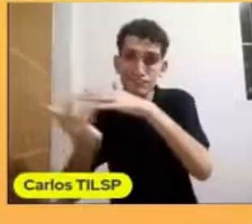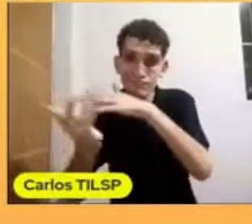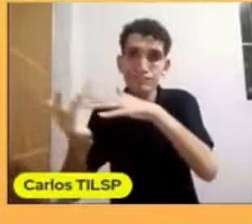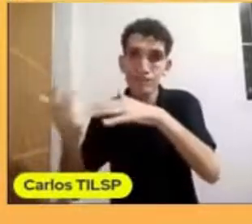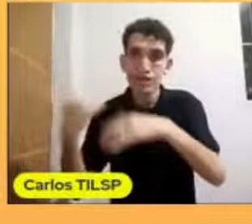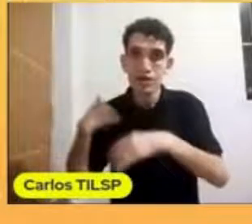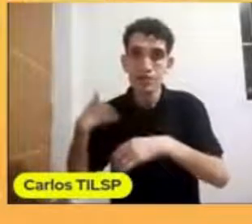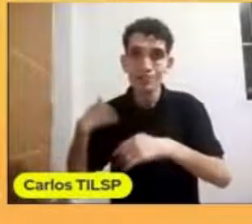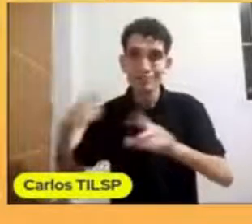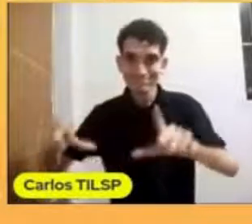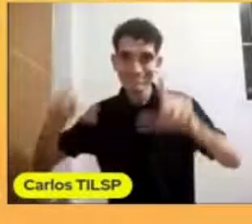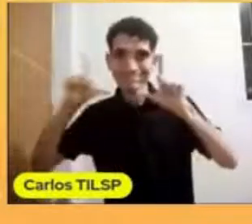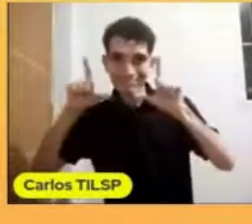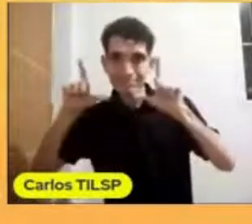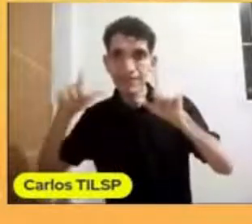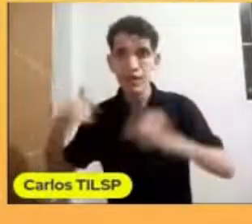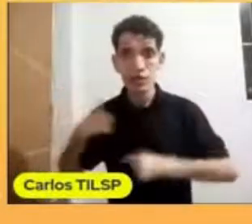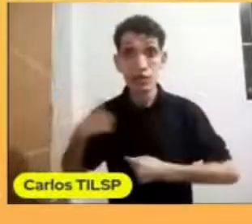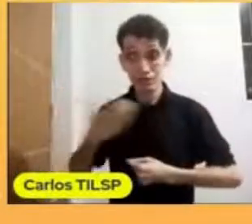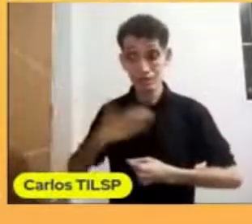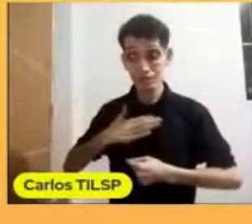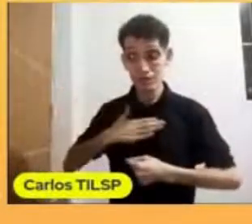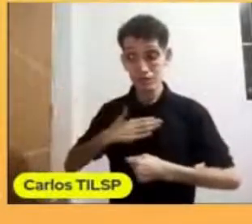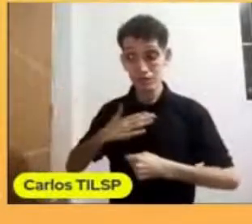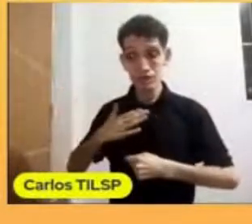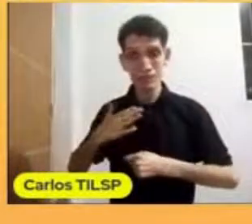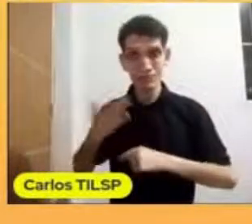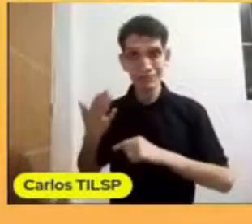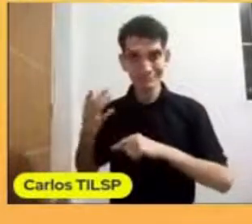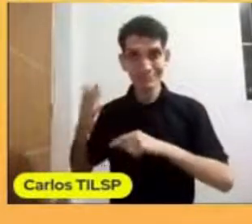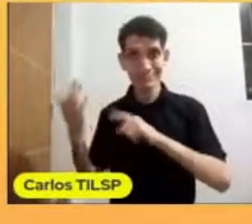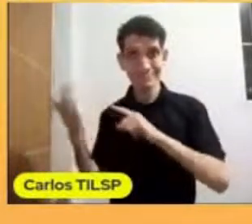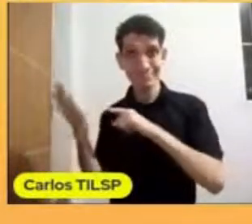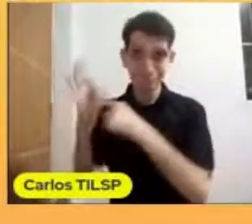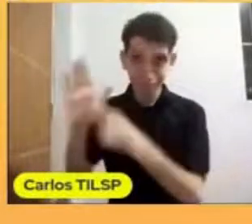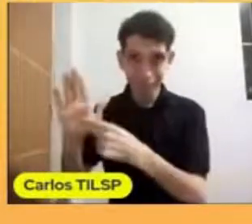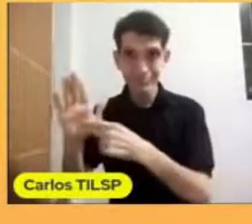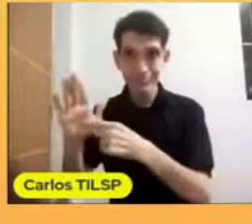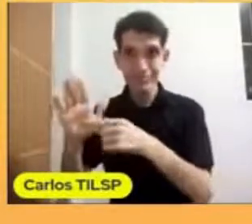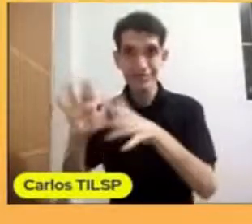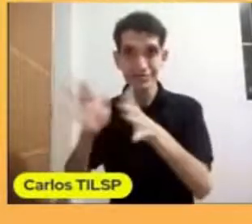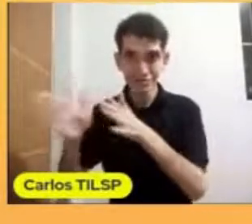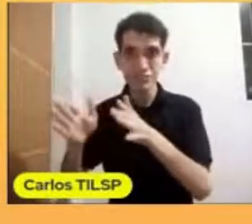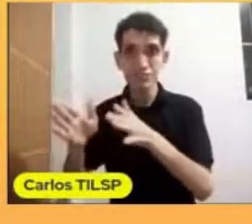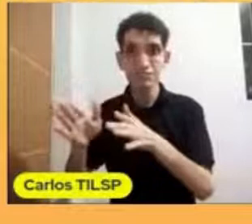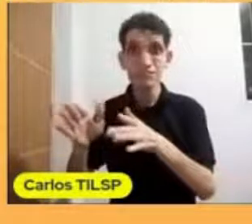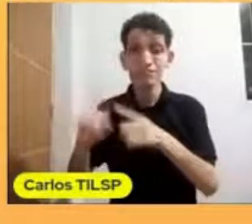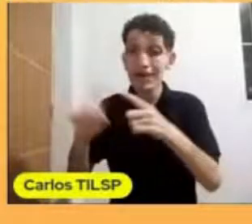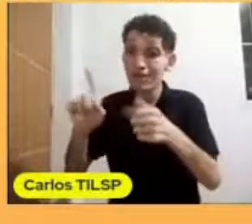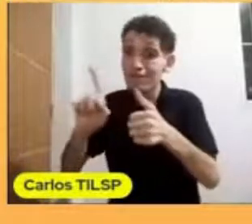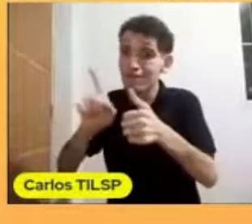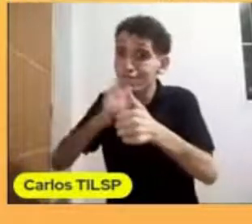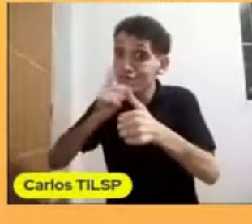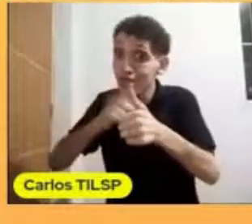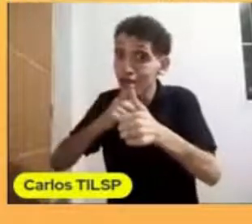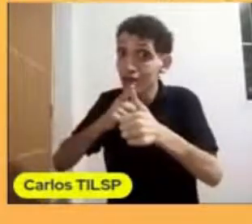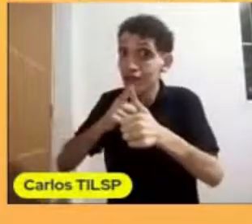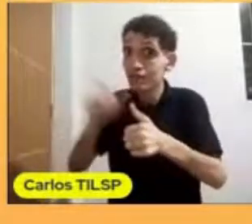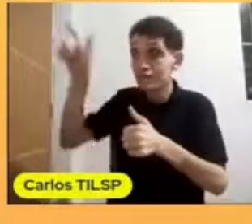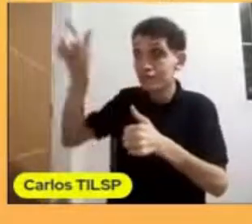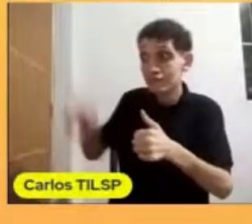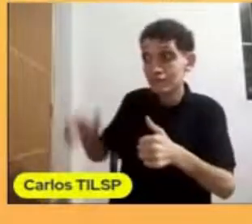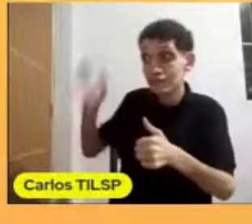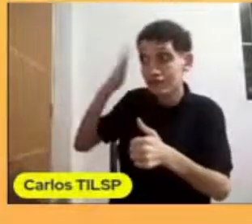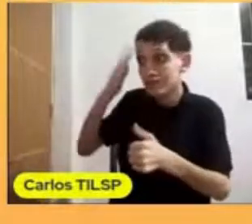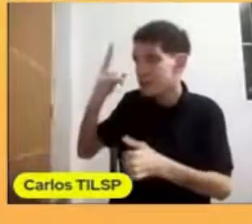Tá? Se eu conheço como, por exemplo, um cego utiliza o computador, na hora que eu for construir qualquer produto, né,